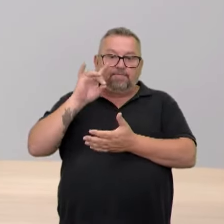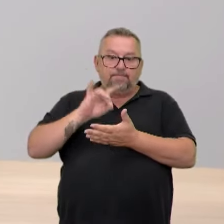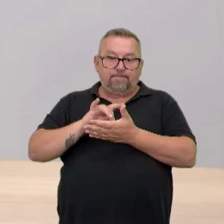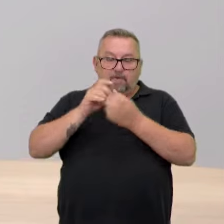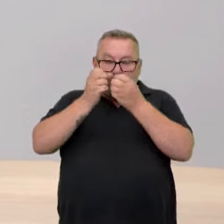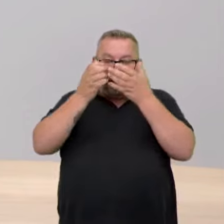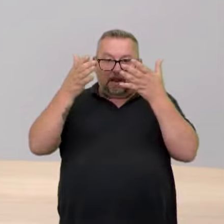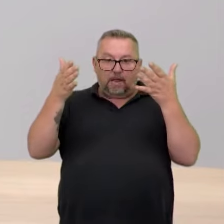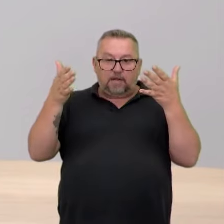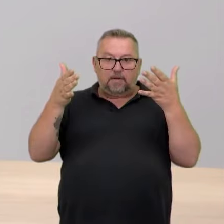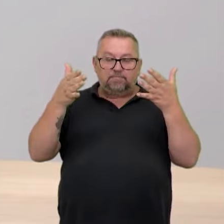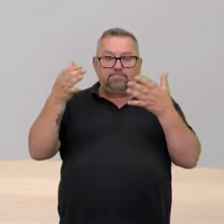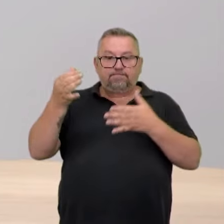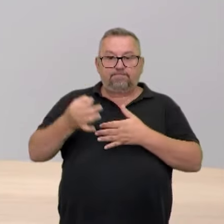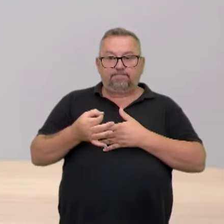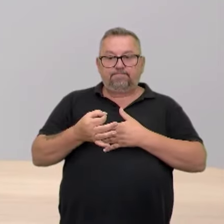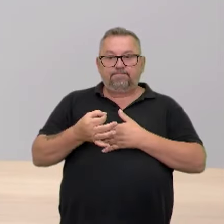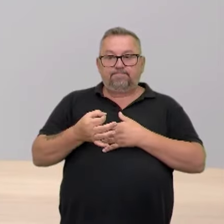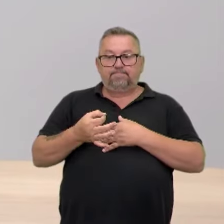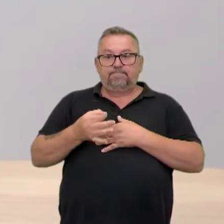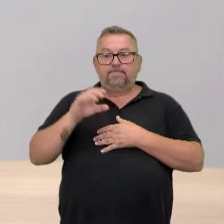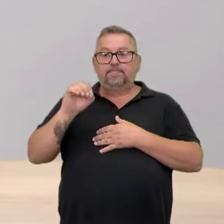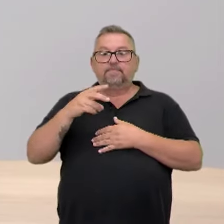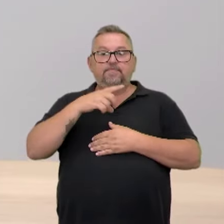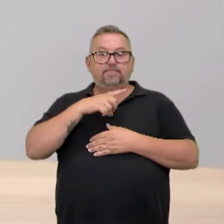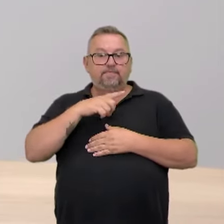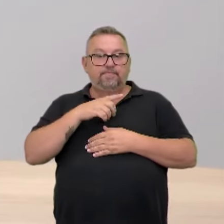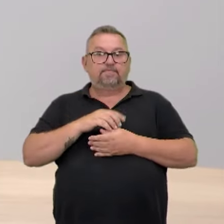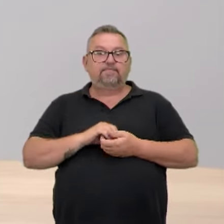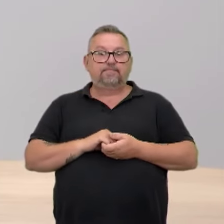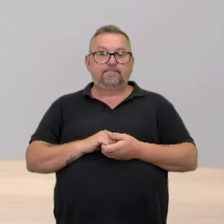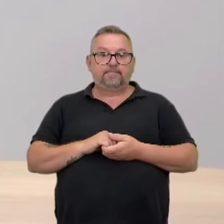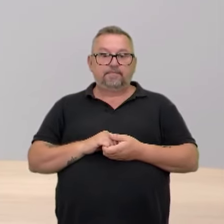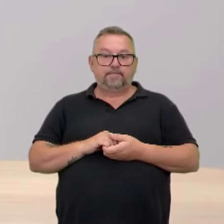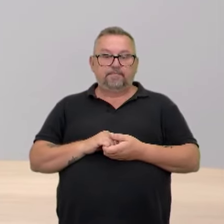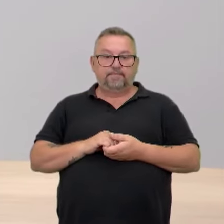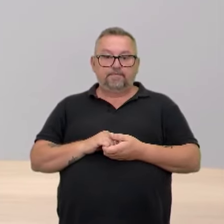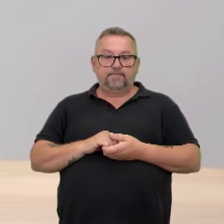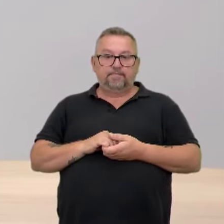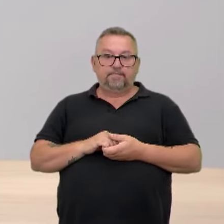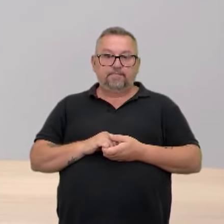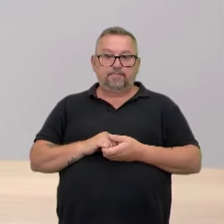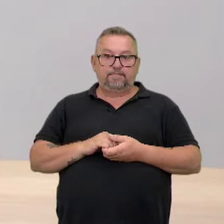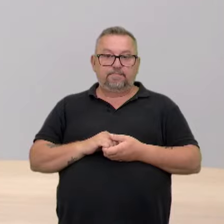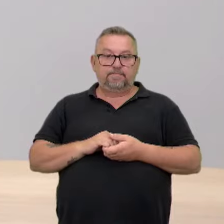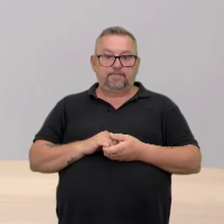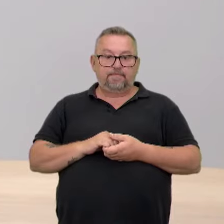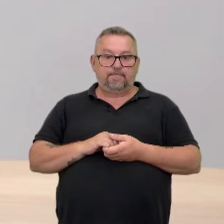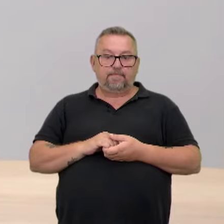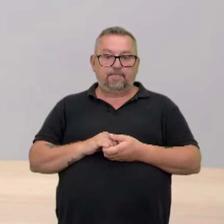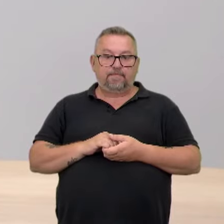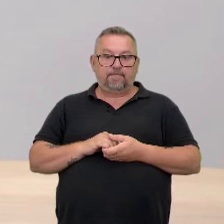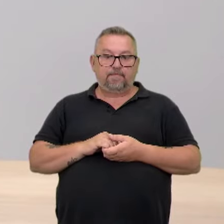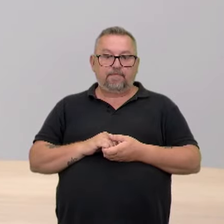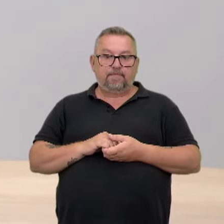clara, honesta, ou se está sendo, de alguma forma, manipulada. Certo? Então, esse é um papel importante do Observatório de